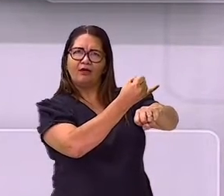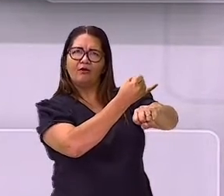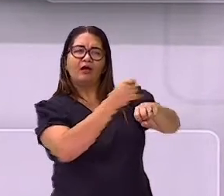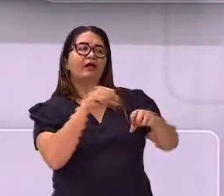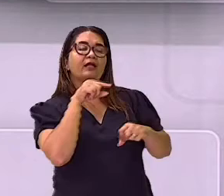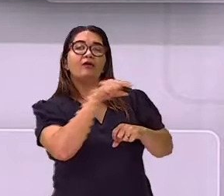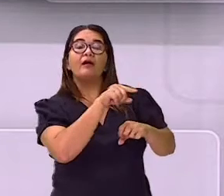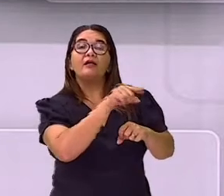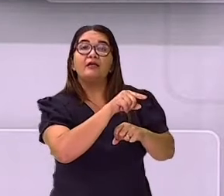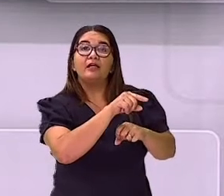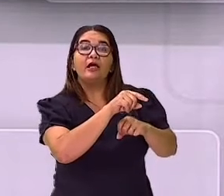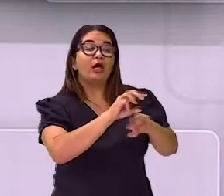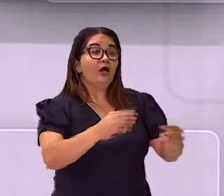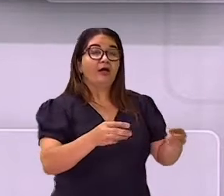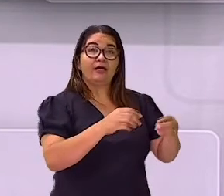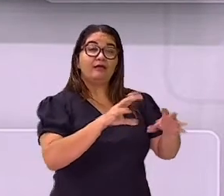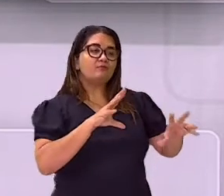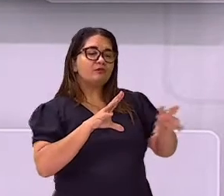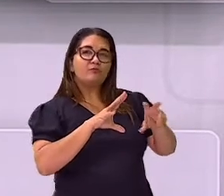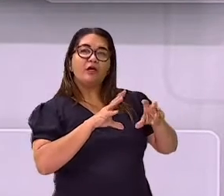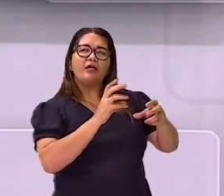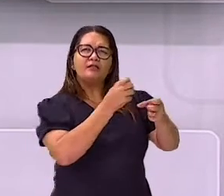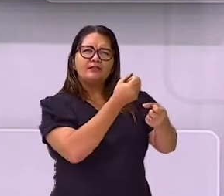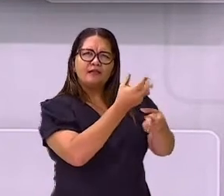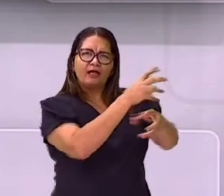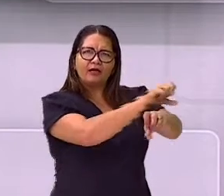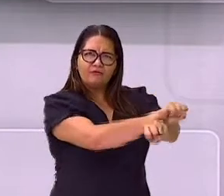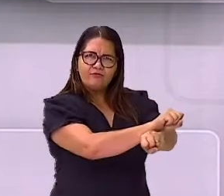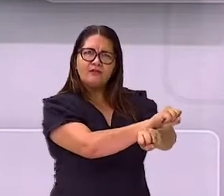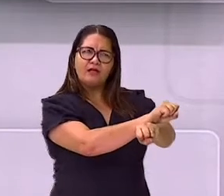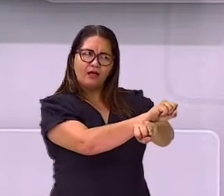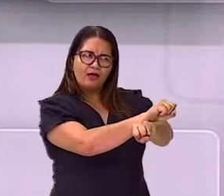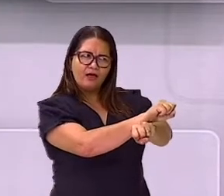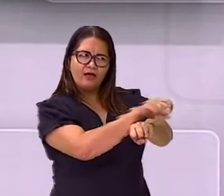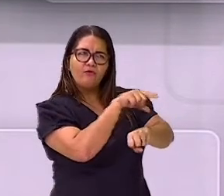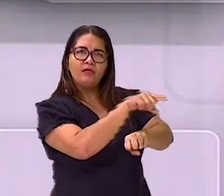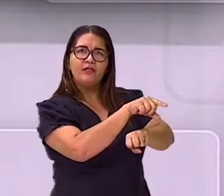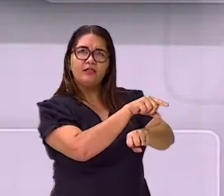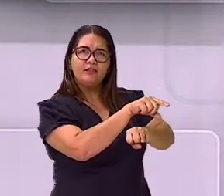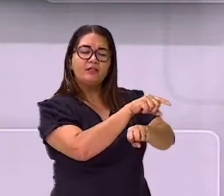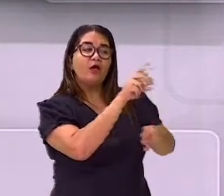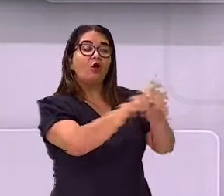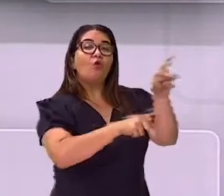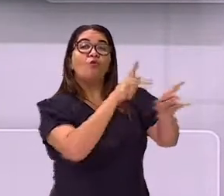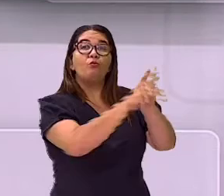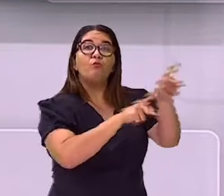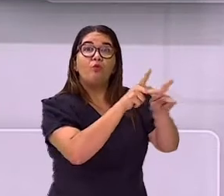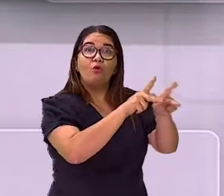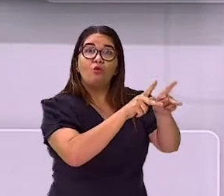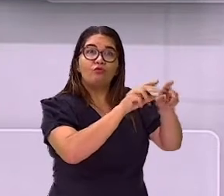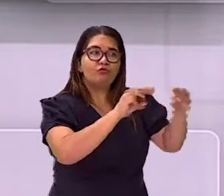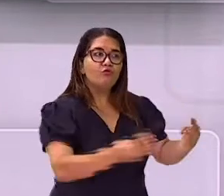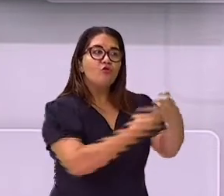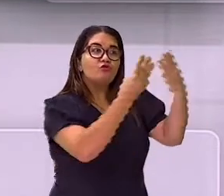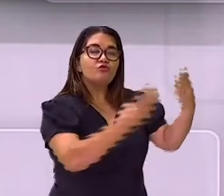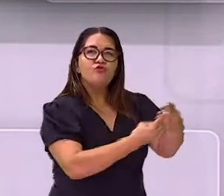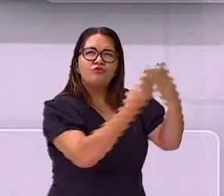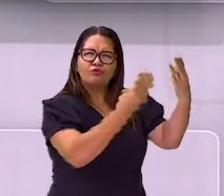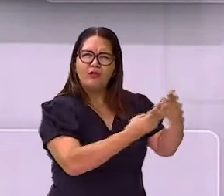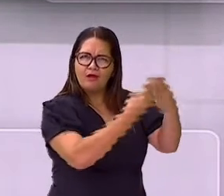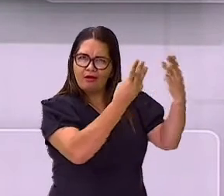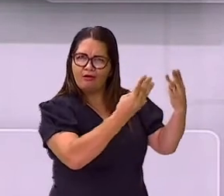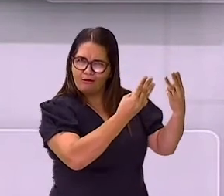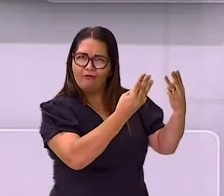pegou o povo judeu e transformou eles lá na